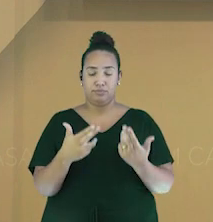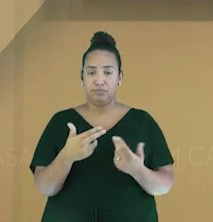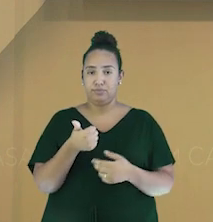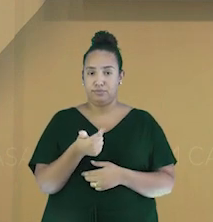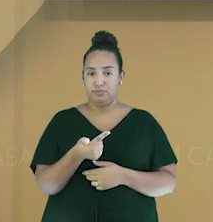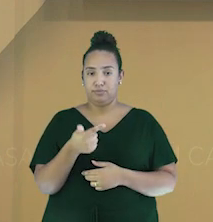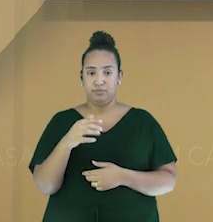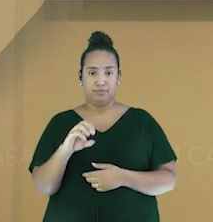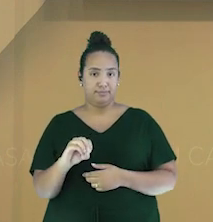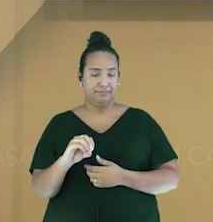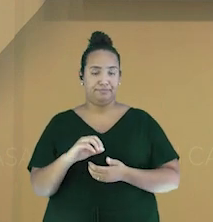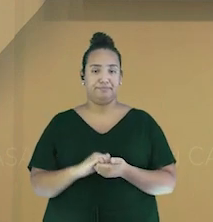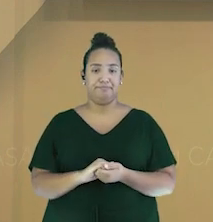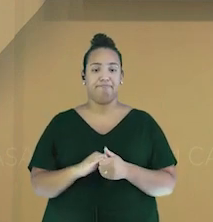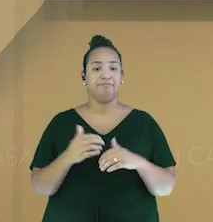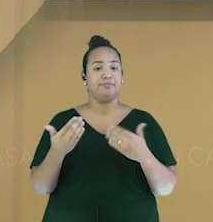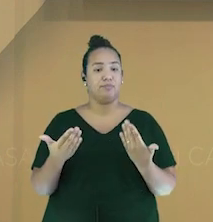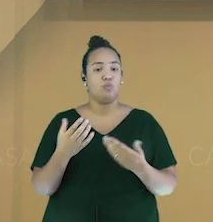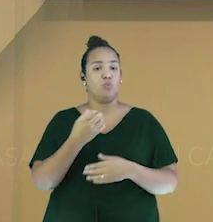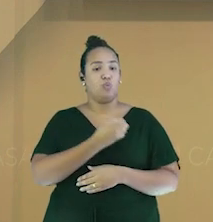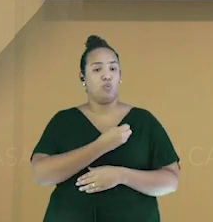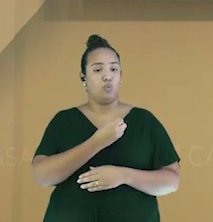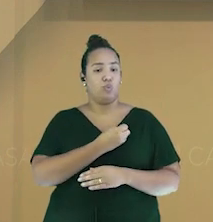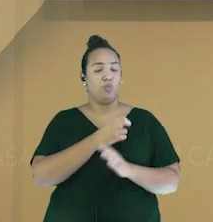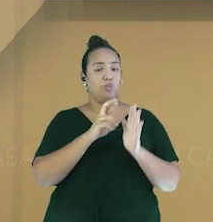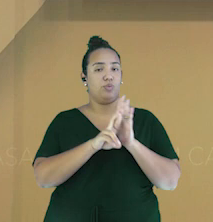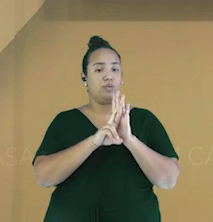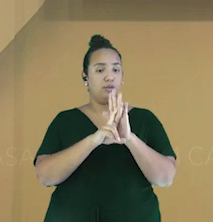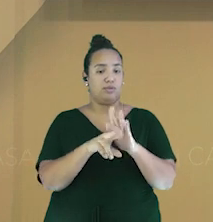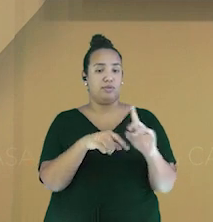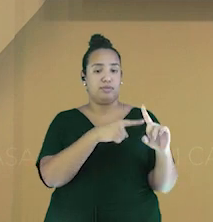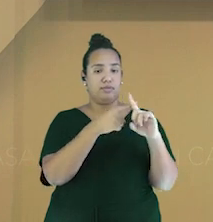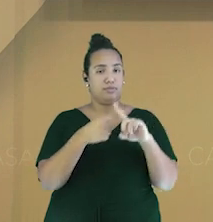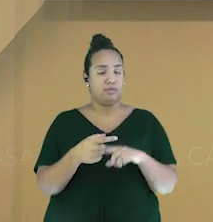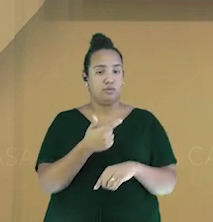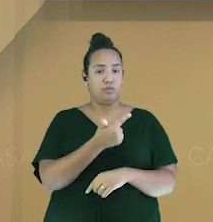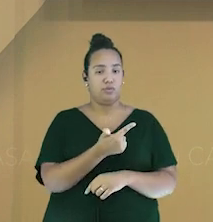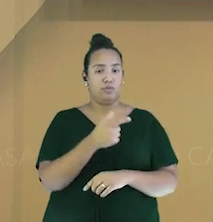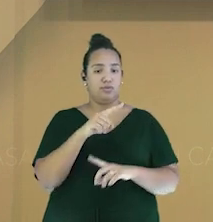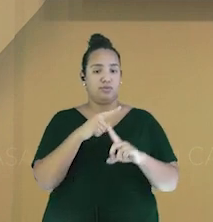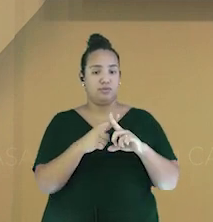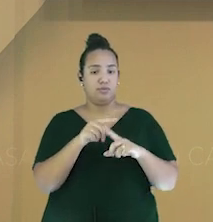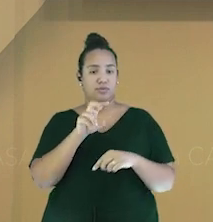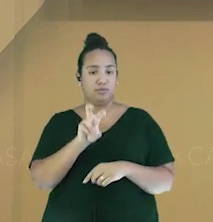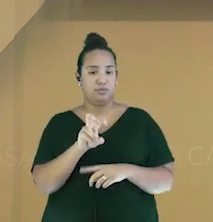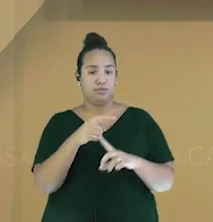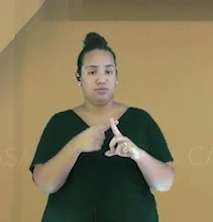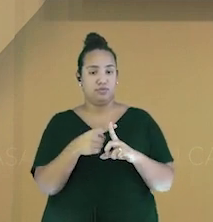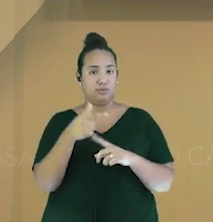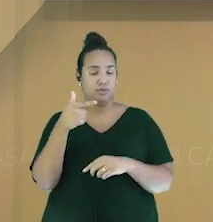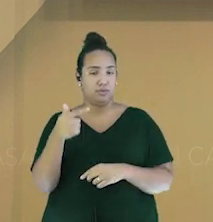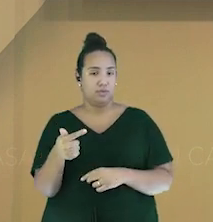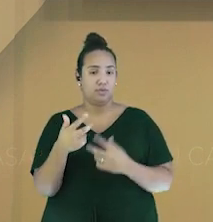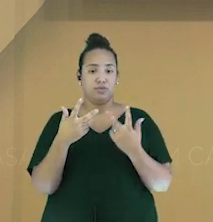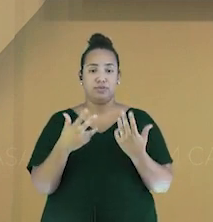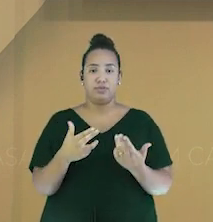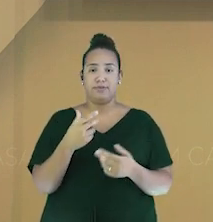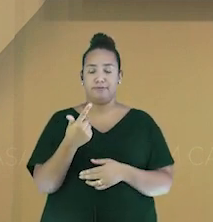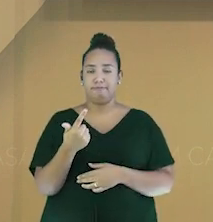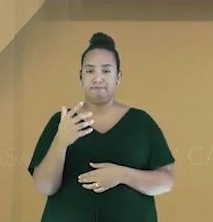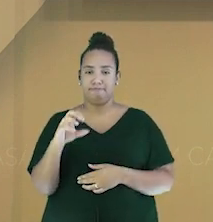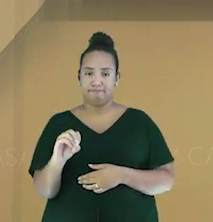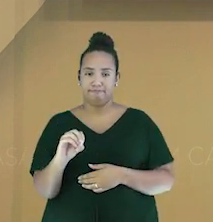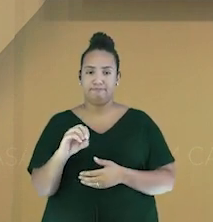70. Então, o número composto representado pela multiplicação 2 vezes 5 vezes 7 é o